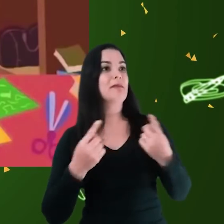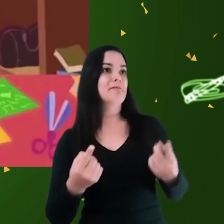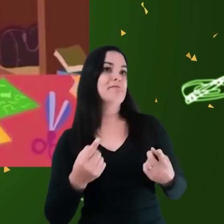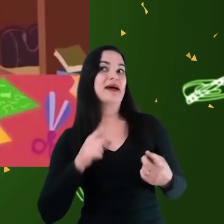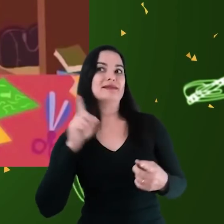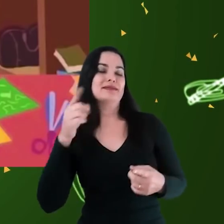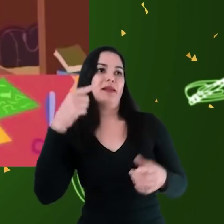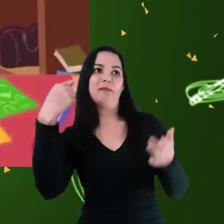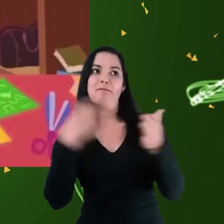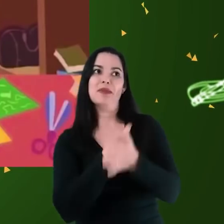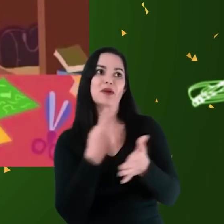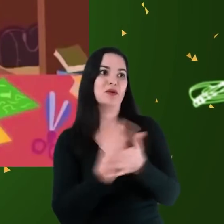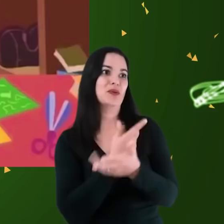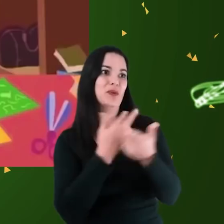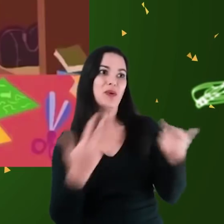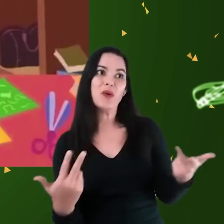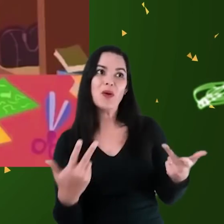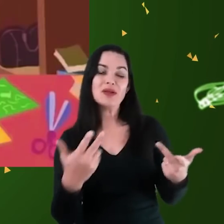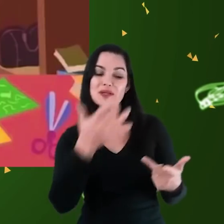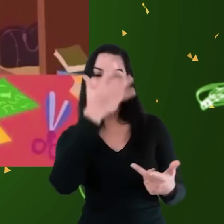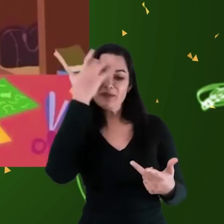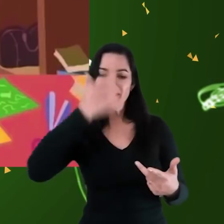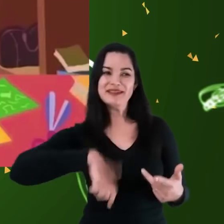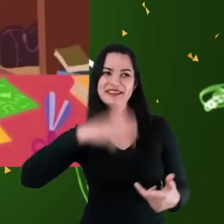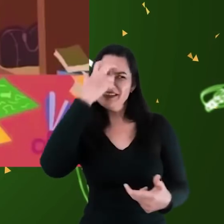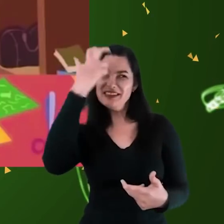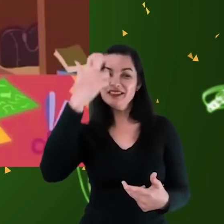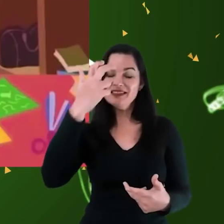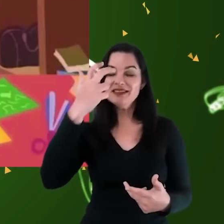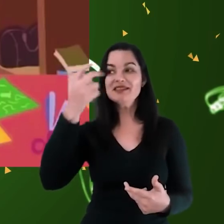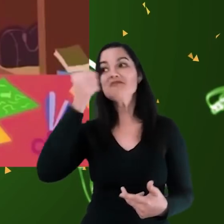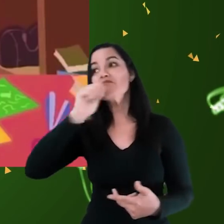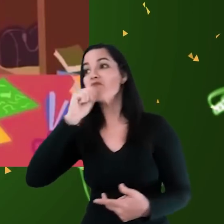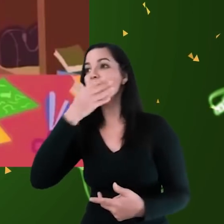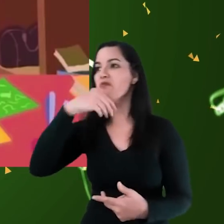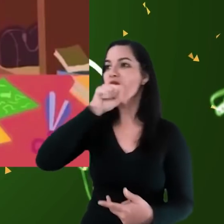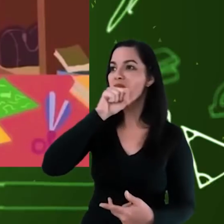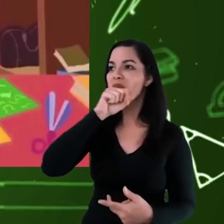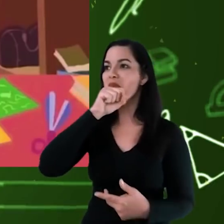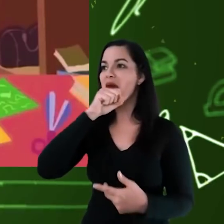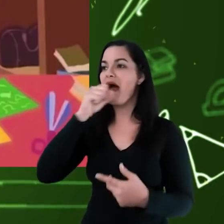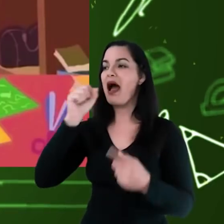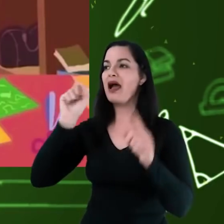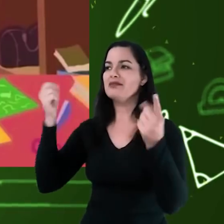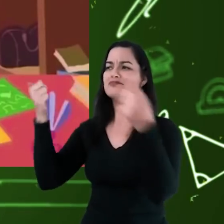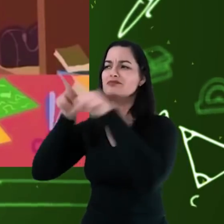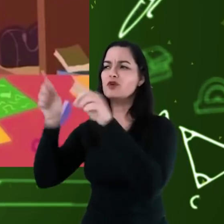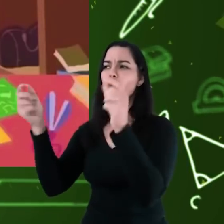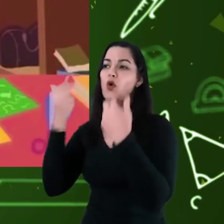Zé Maria, da cor de Teca. Ângela com Tiago, da cor de Bia.